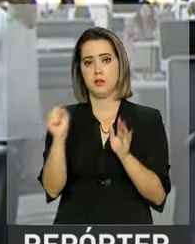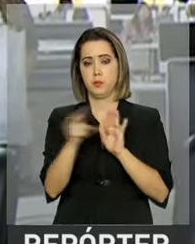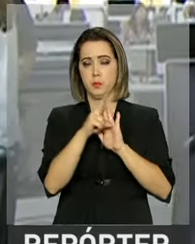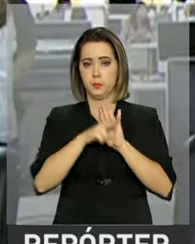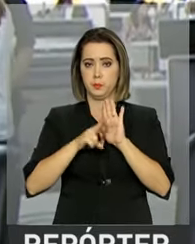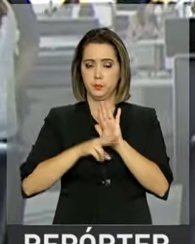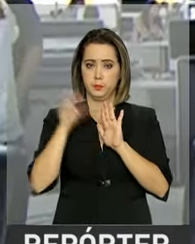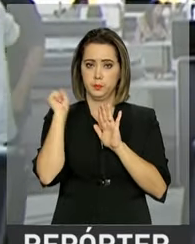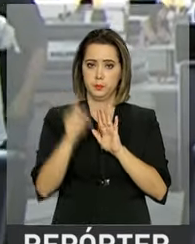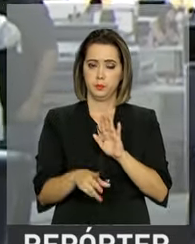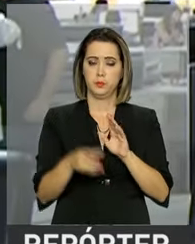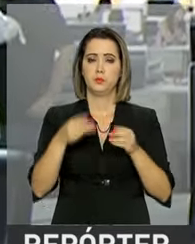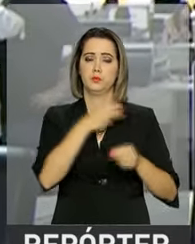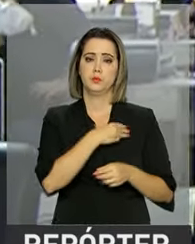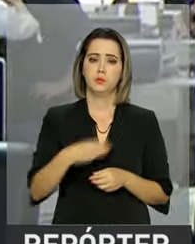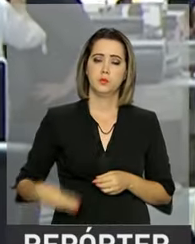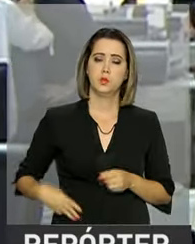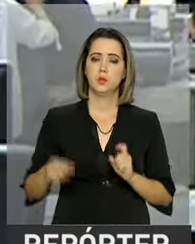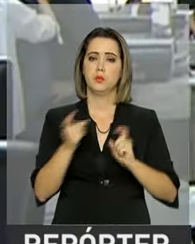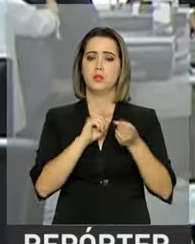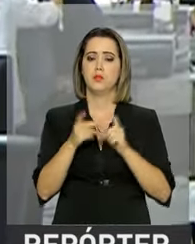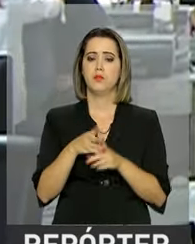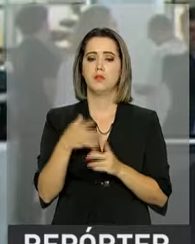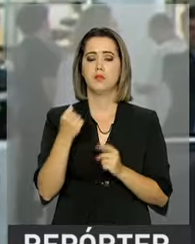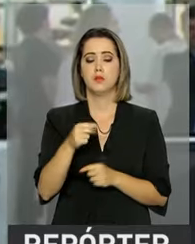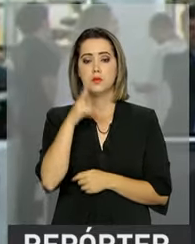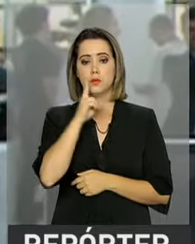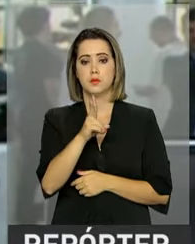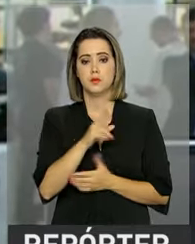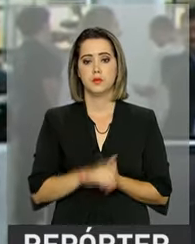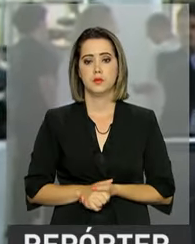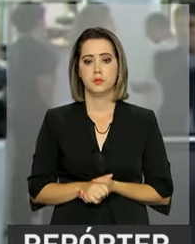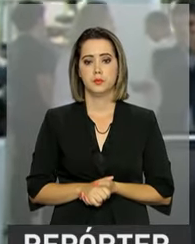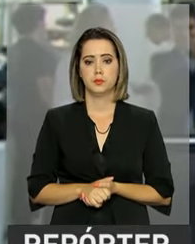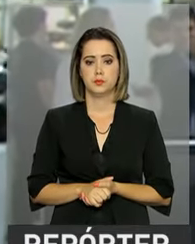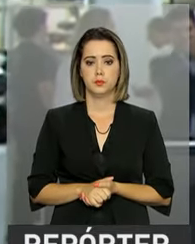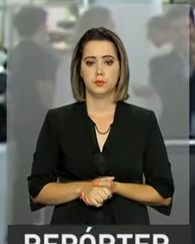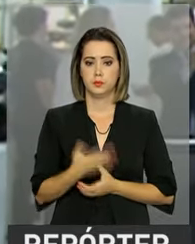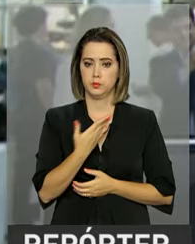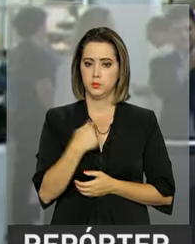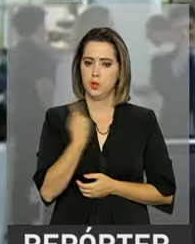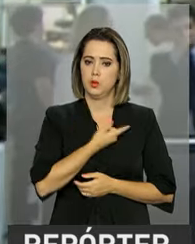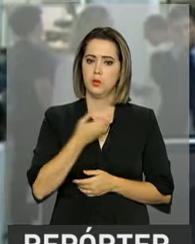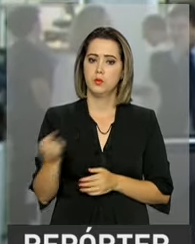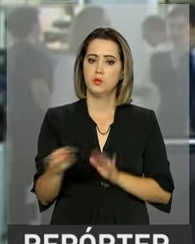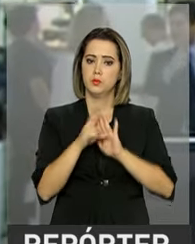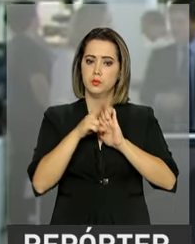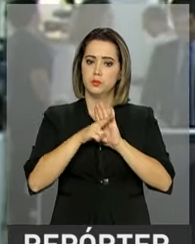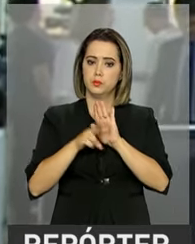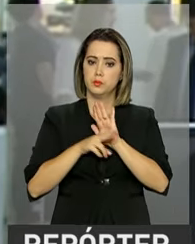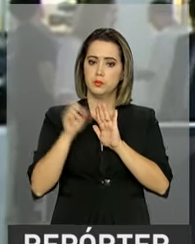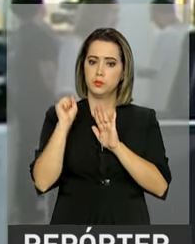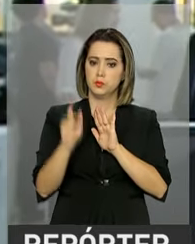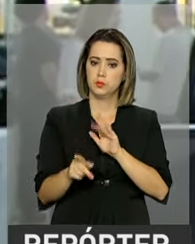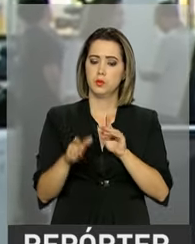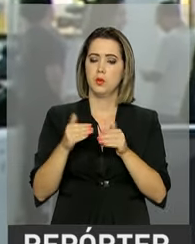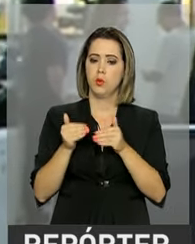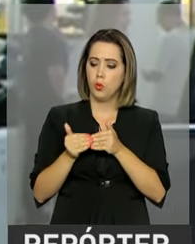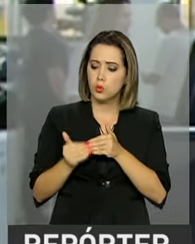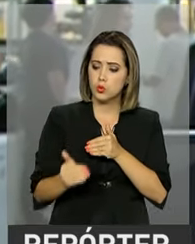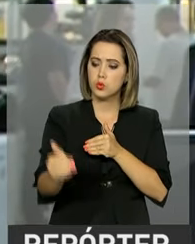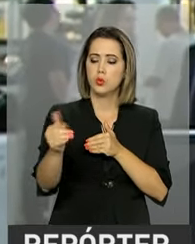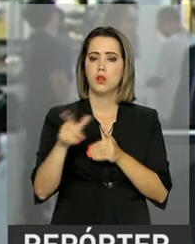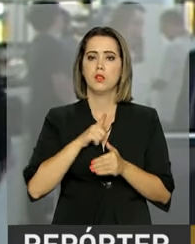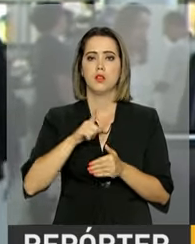social do Ministério da Fazenda vamos ver o que ele achou do debate a gente tá reformando a Previdência com intuito justamente de manter a Previdência a gente